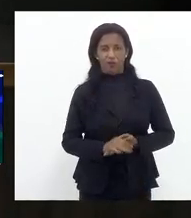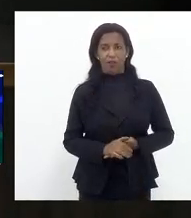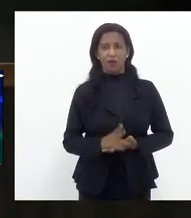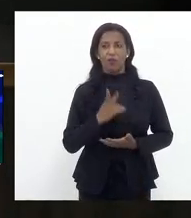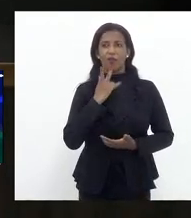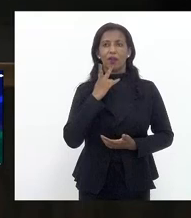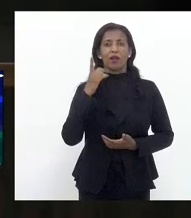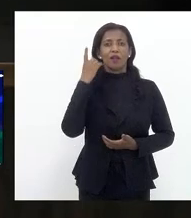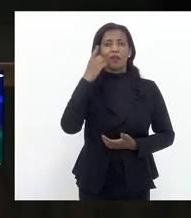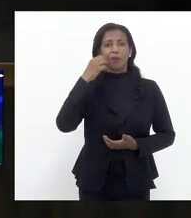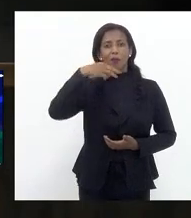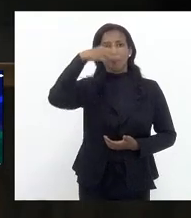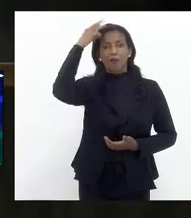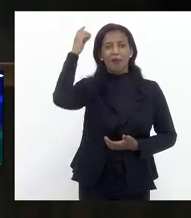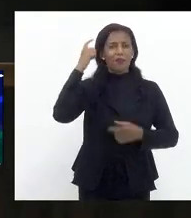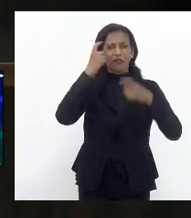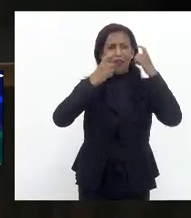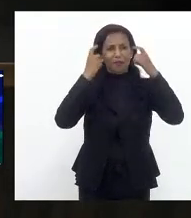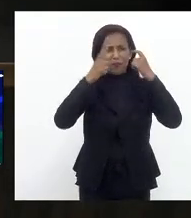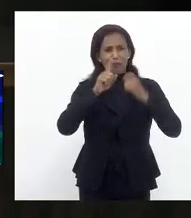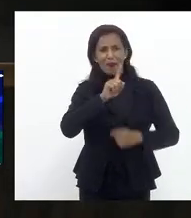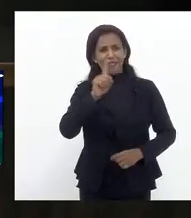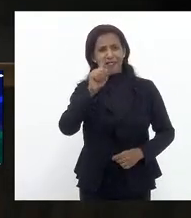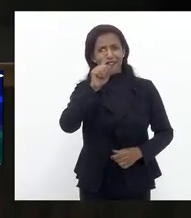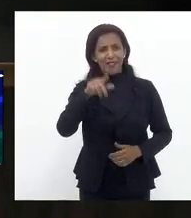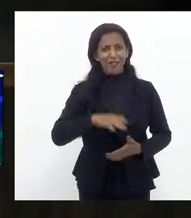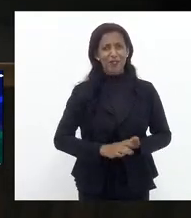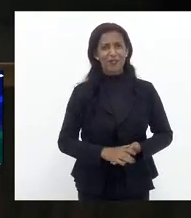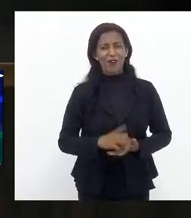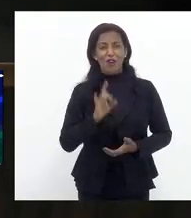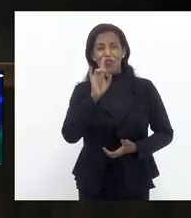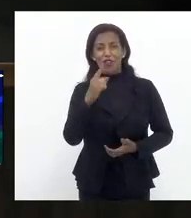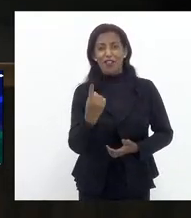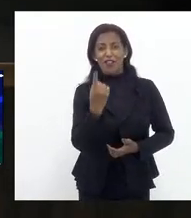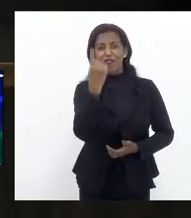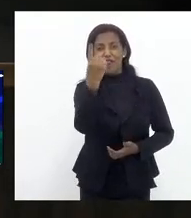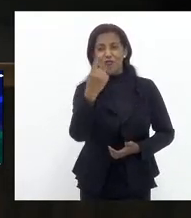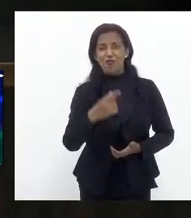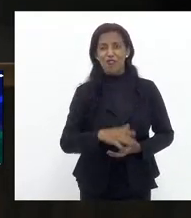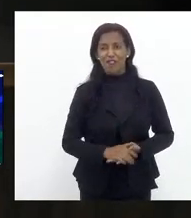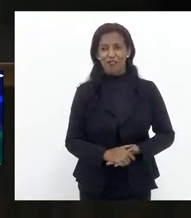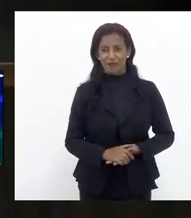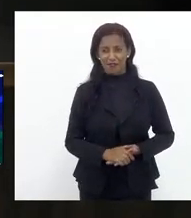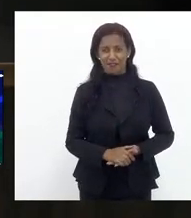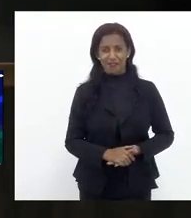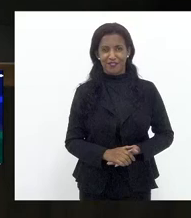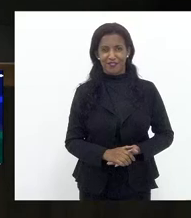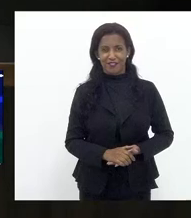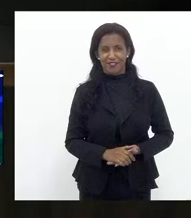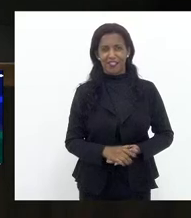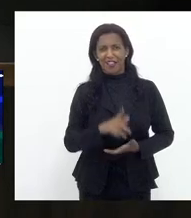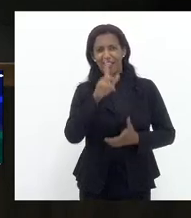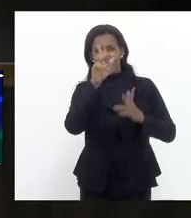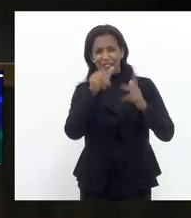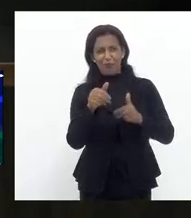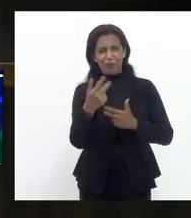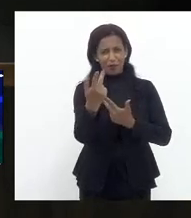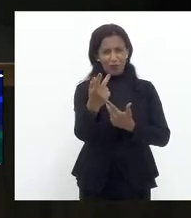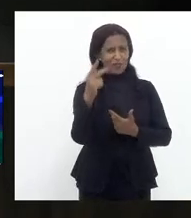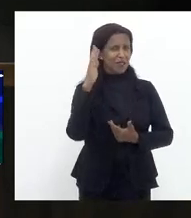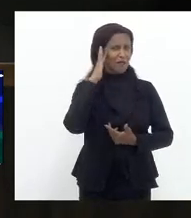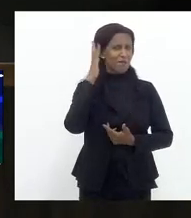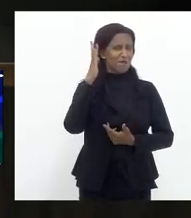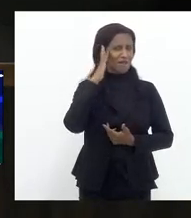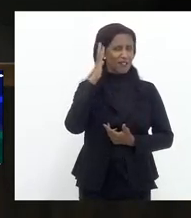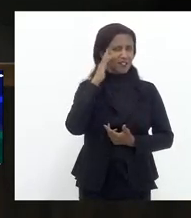para o deputado Márcio Pacheco, para ele não ficar preocupado, só teve um que ficou na forma que Vossa Excelência, imaginaram